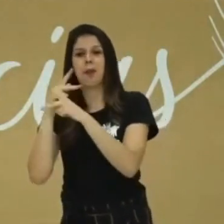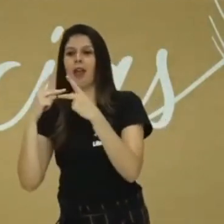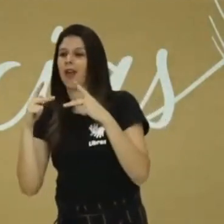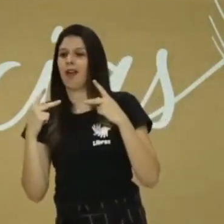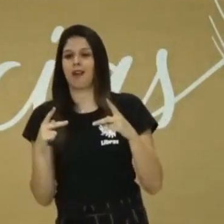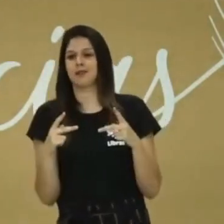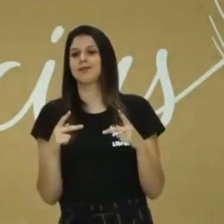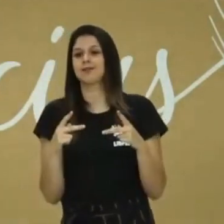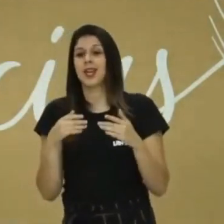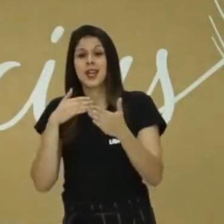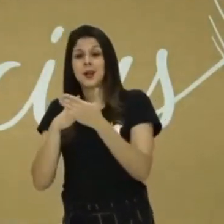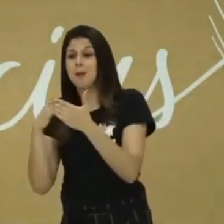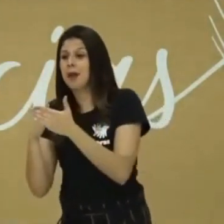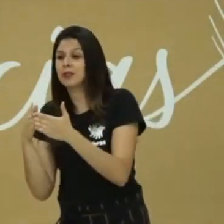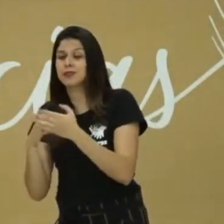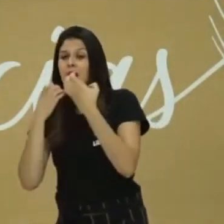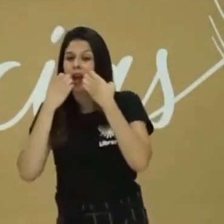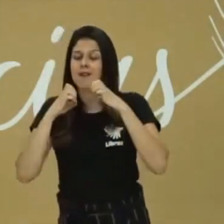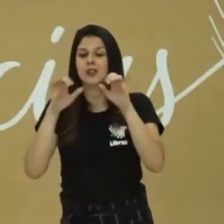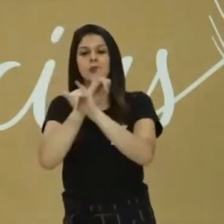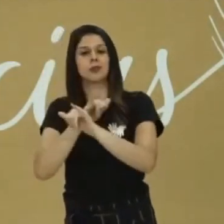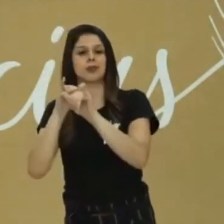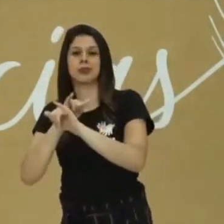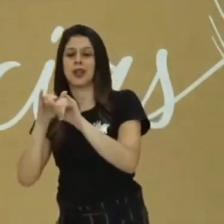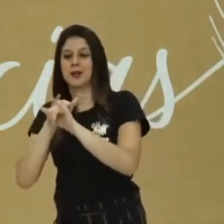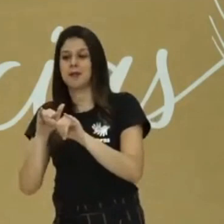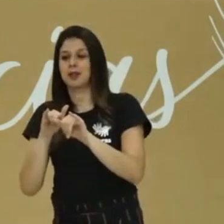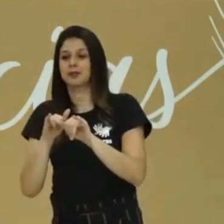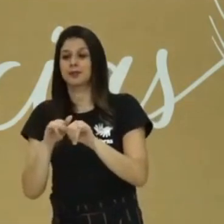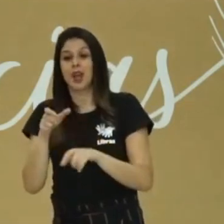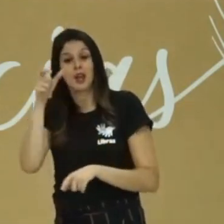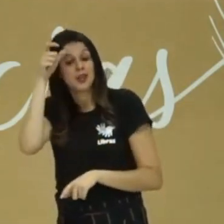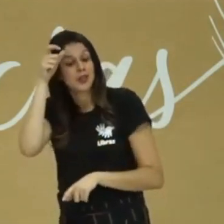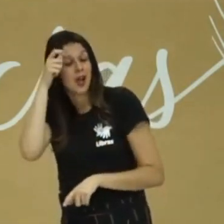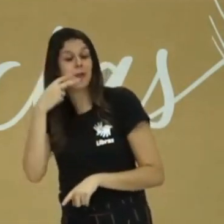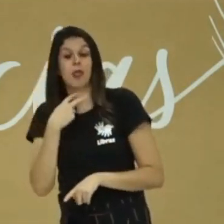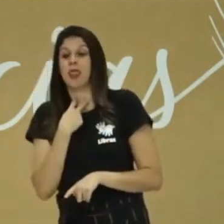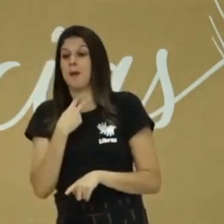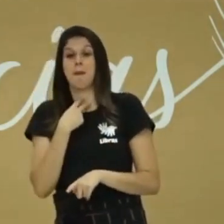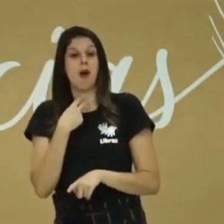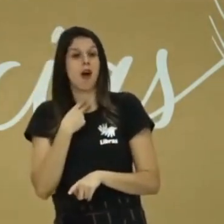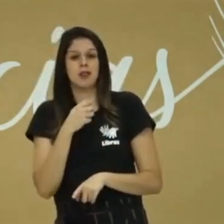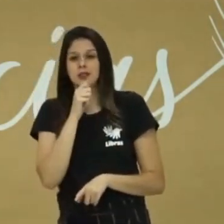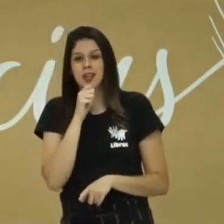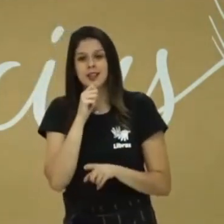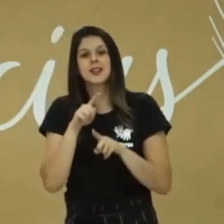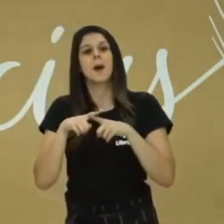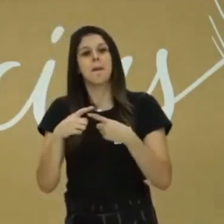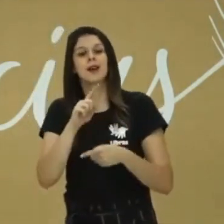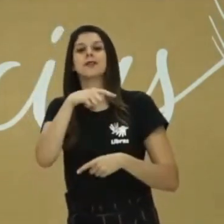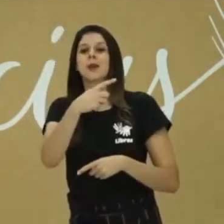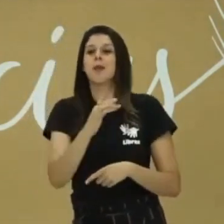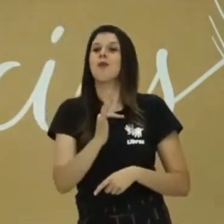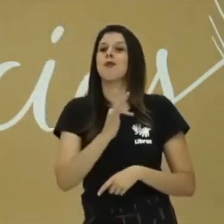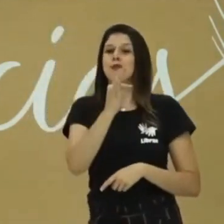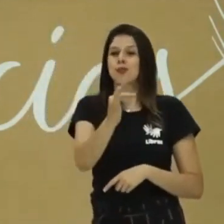voz e ele ainda não pode mas vai chegar um dia em que ele vai matar literalmente todo aquele